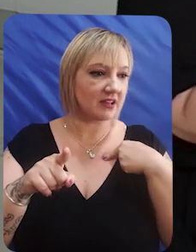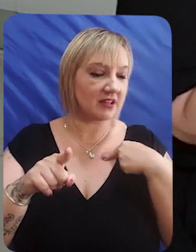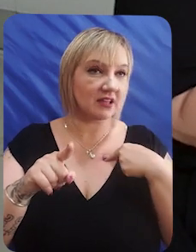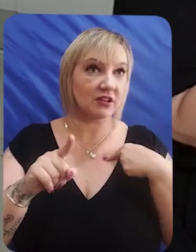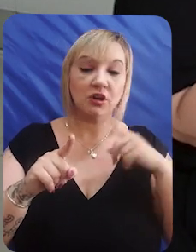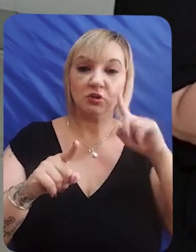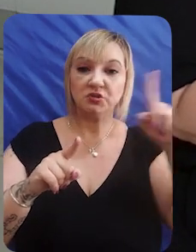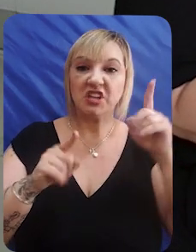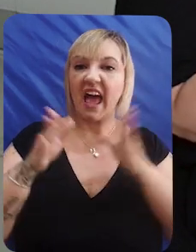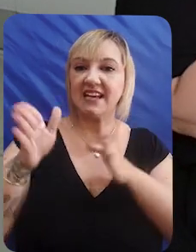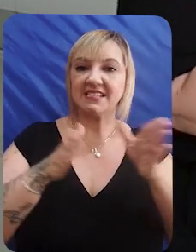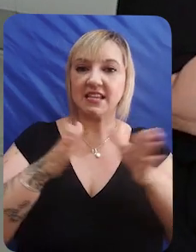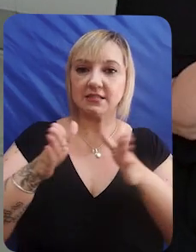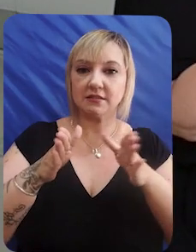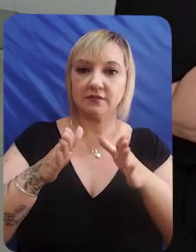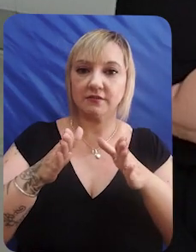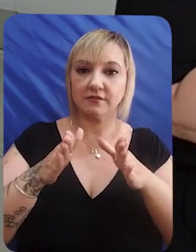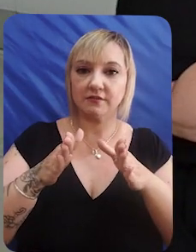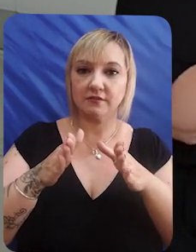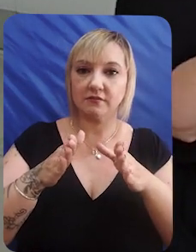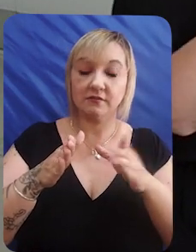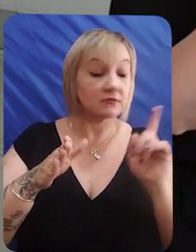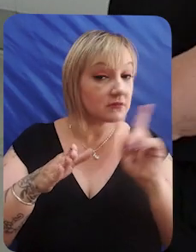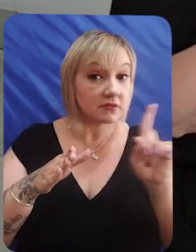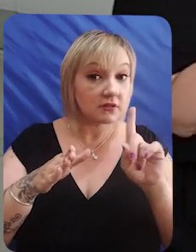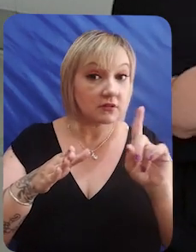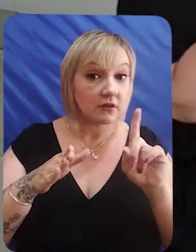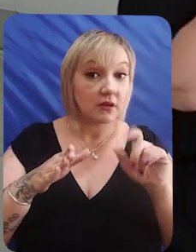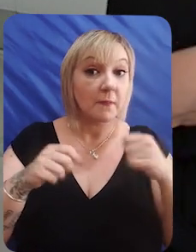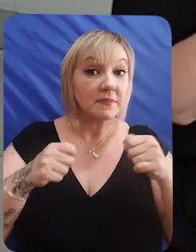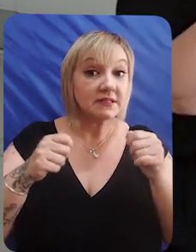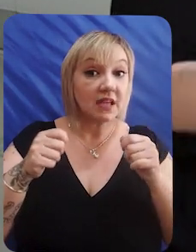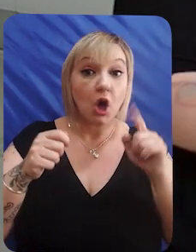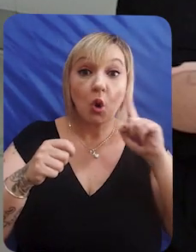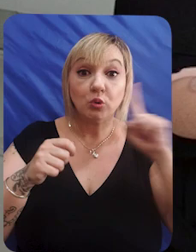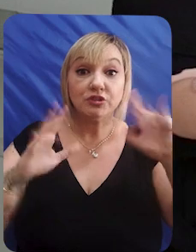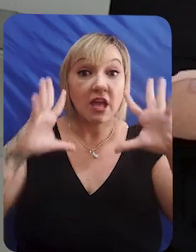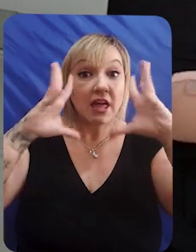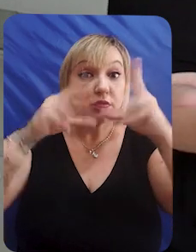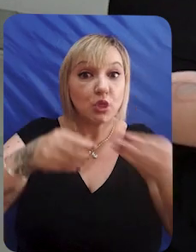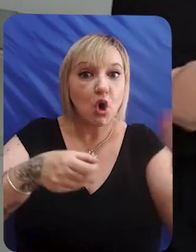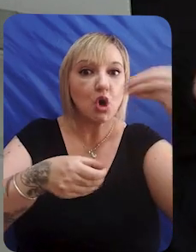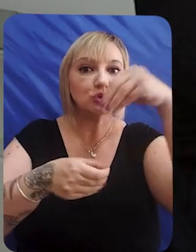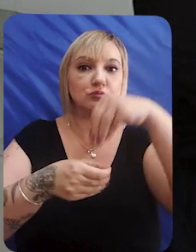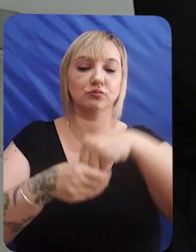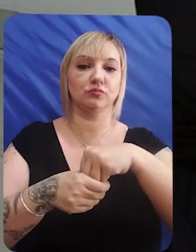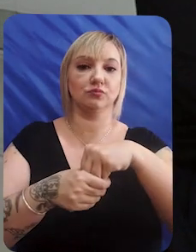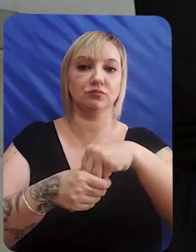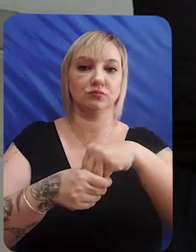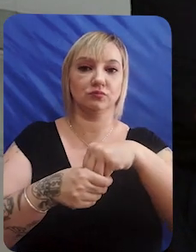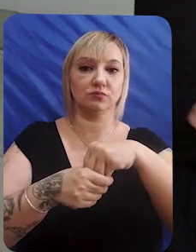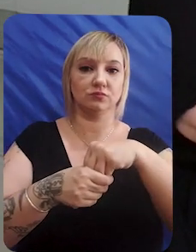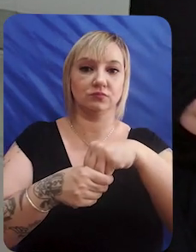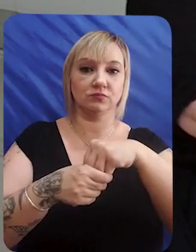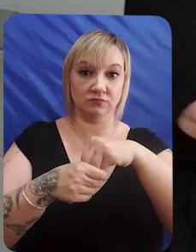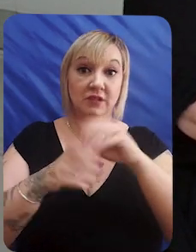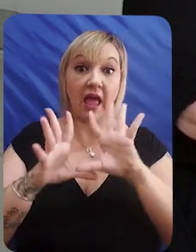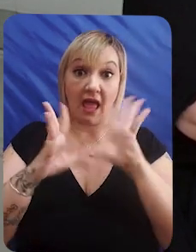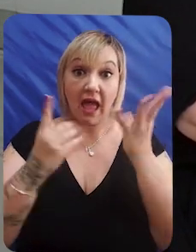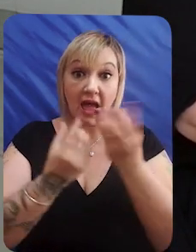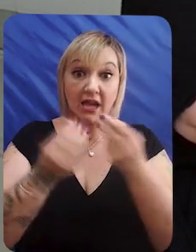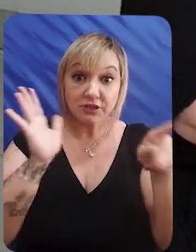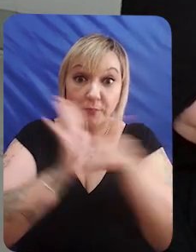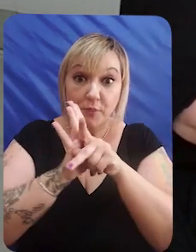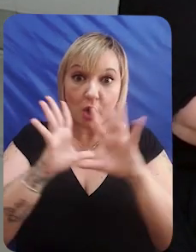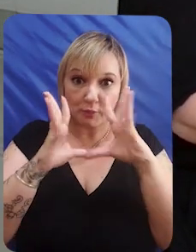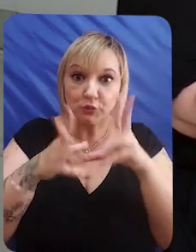sessão acessível. Então ele só pode ir naquele dia. Não, é uma sessão para todos. Arte, não é isso? Para todos.